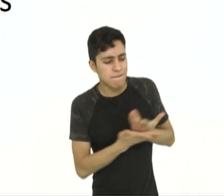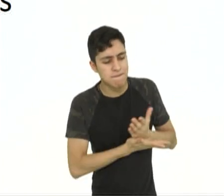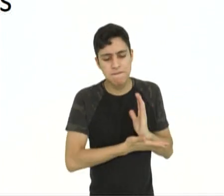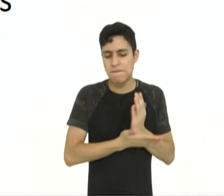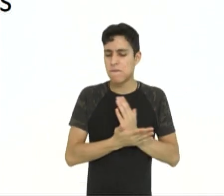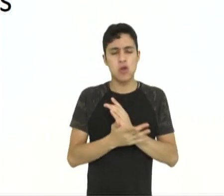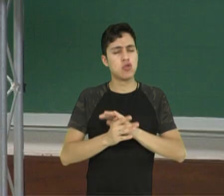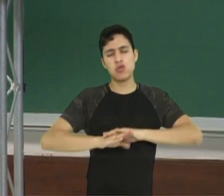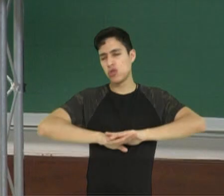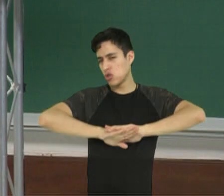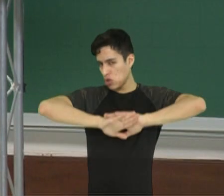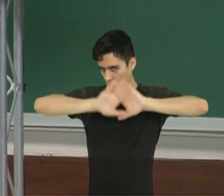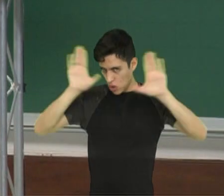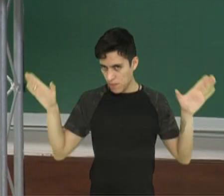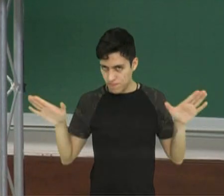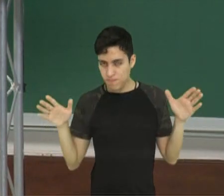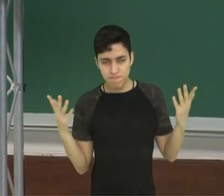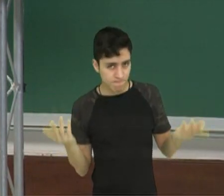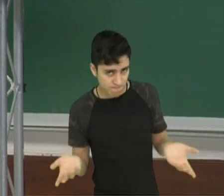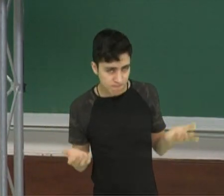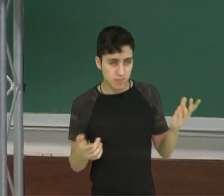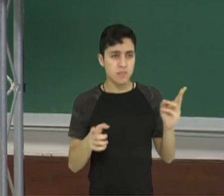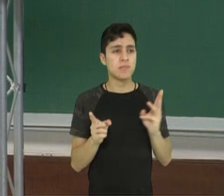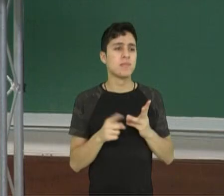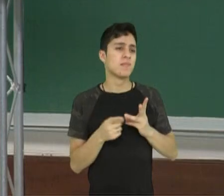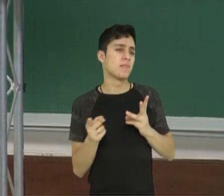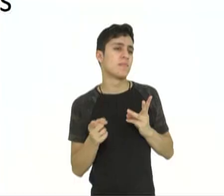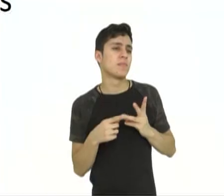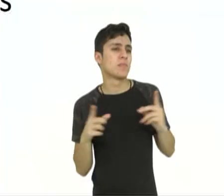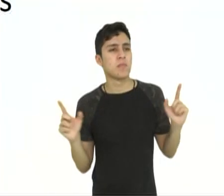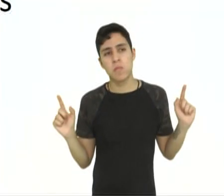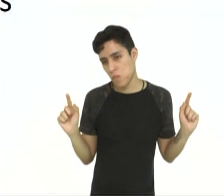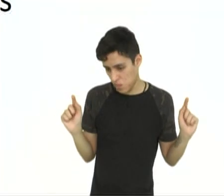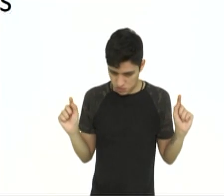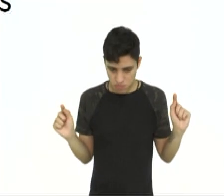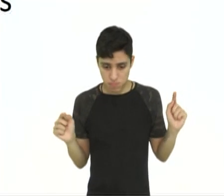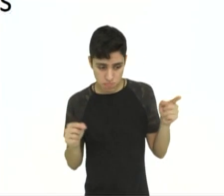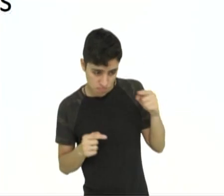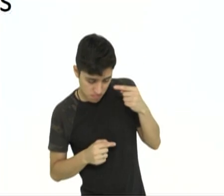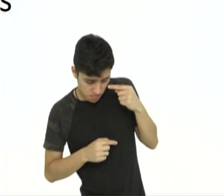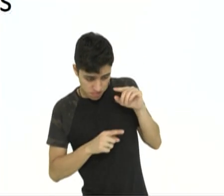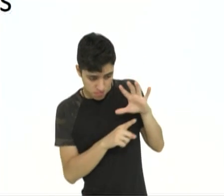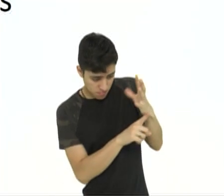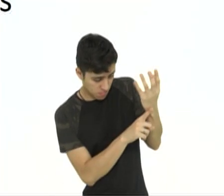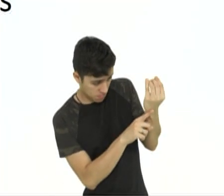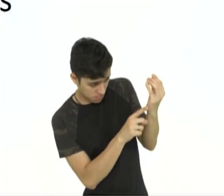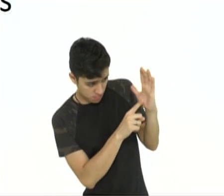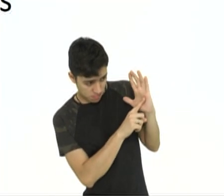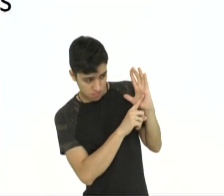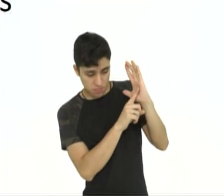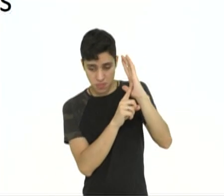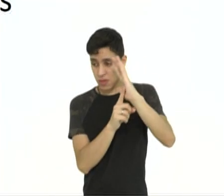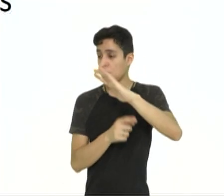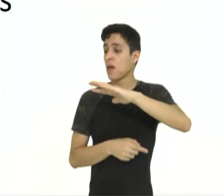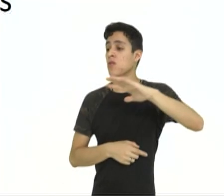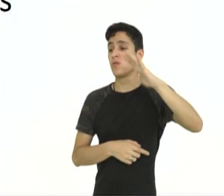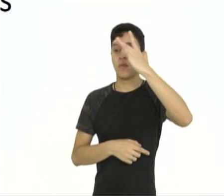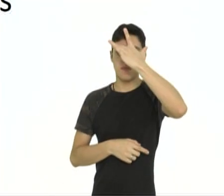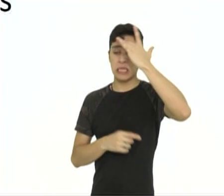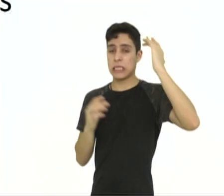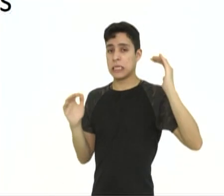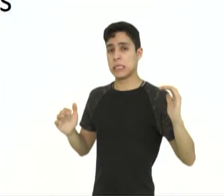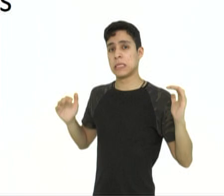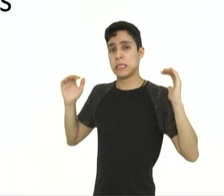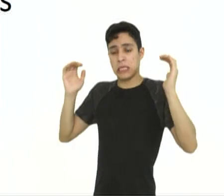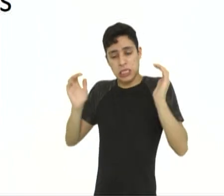mais nada. Será que é causar incômodo? Letra C, mostrar que a arte é apenas para pessoas elitizadas,